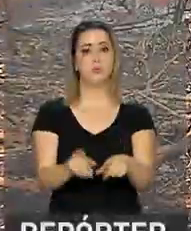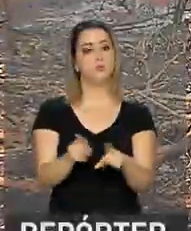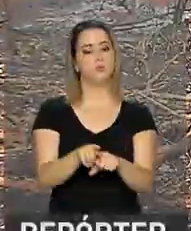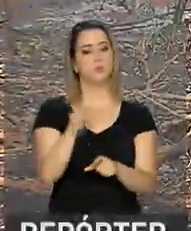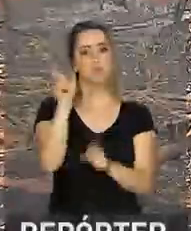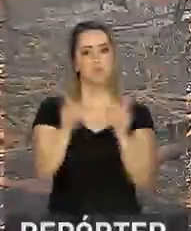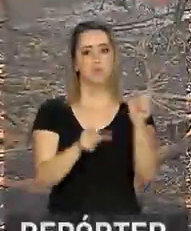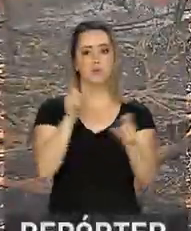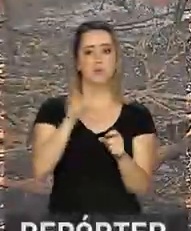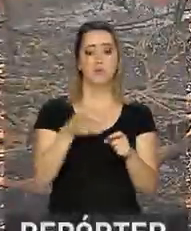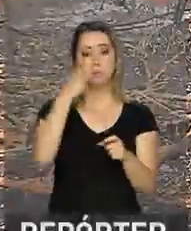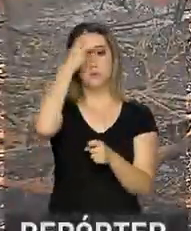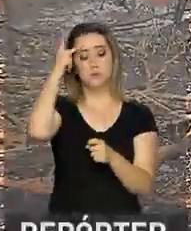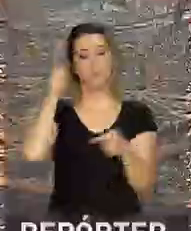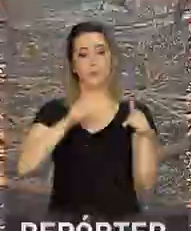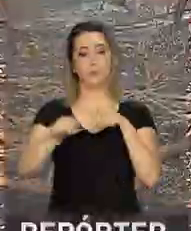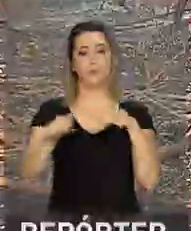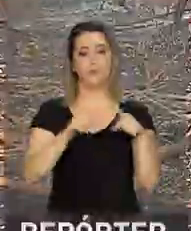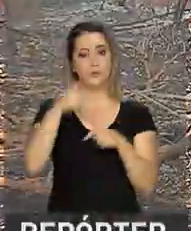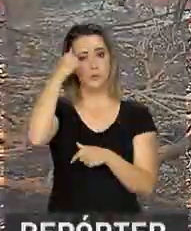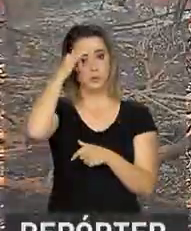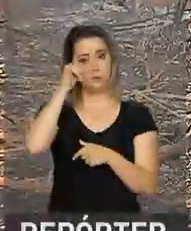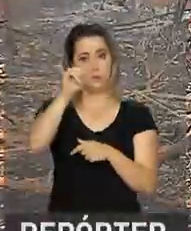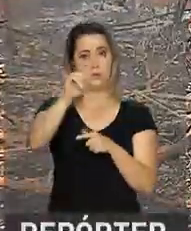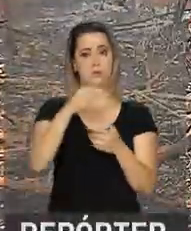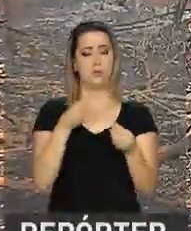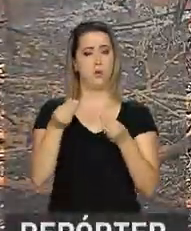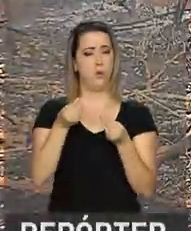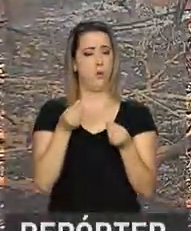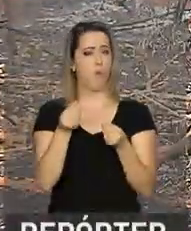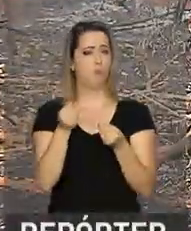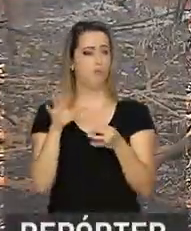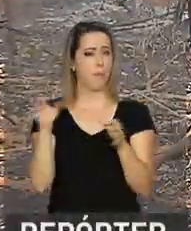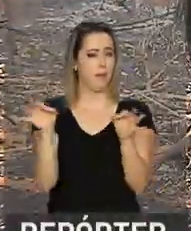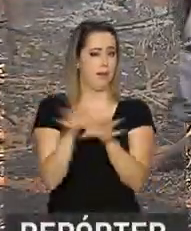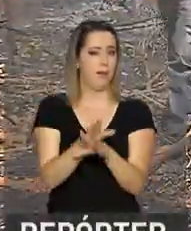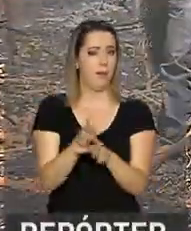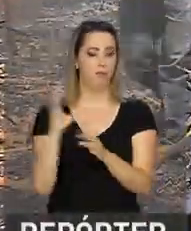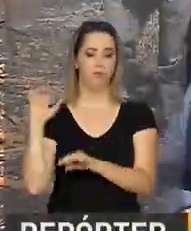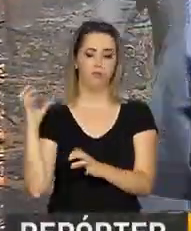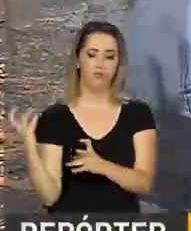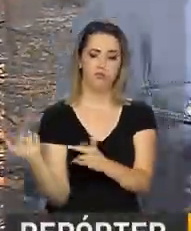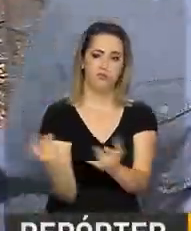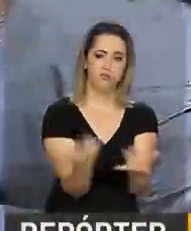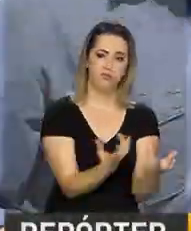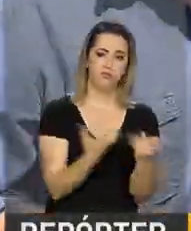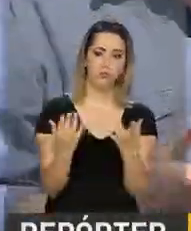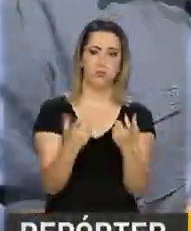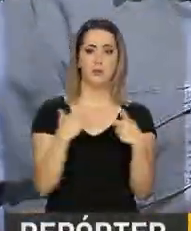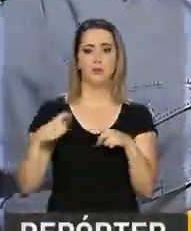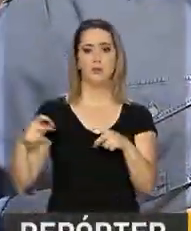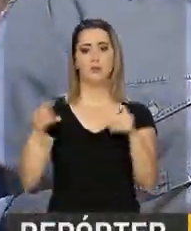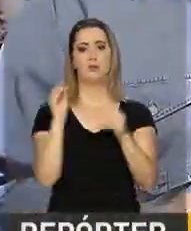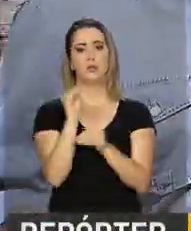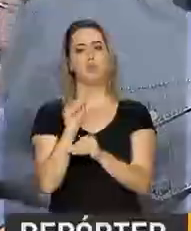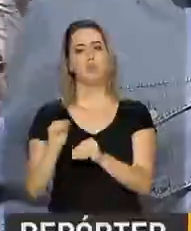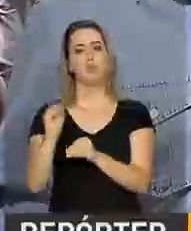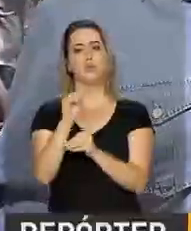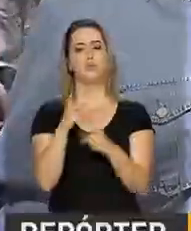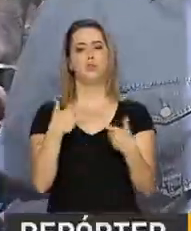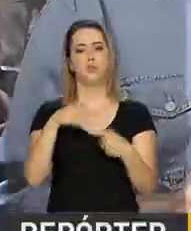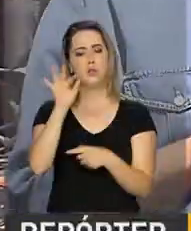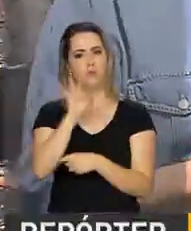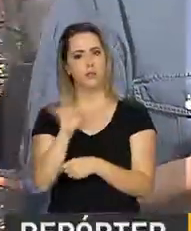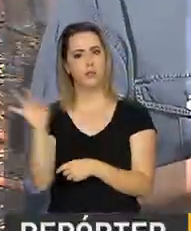os brigadistas florestais atuam na prevenção e no combate aos incêndios em unidades de conservação áreas